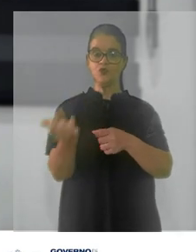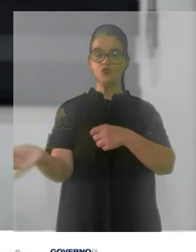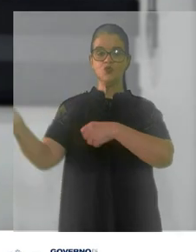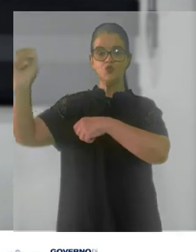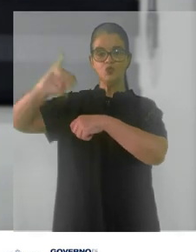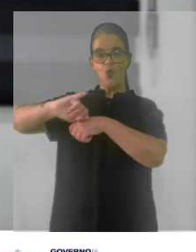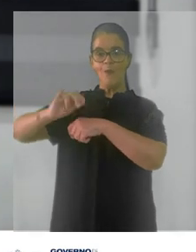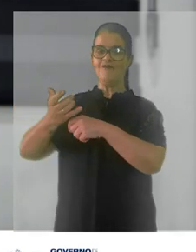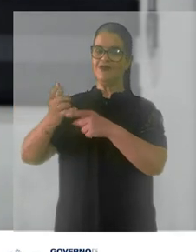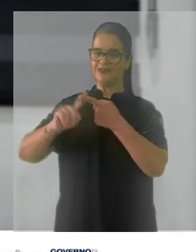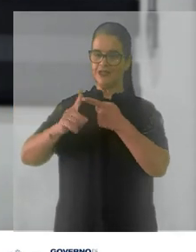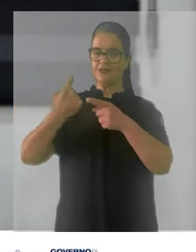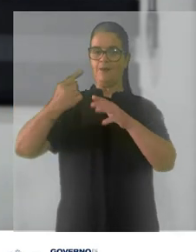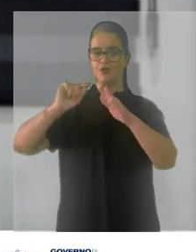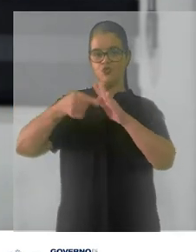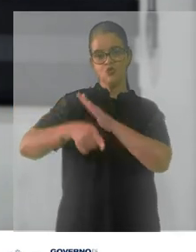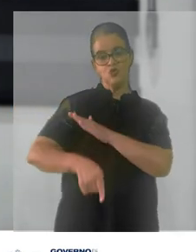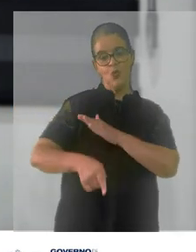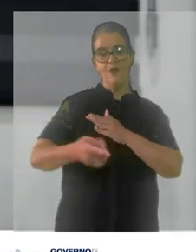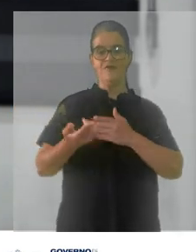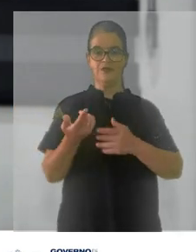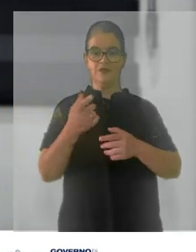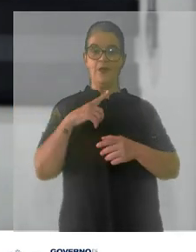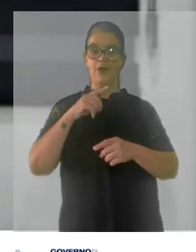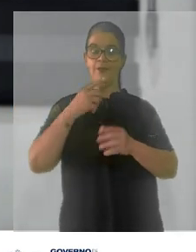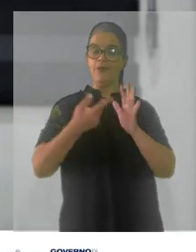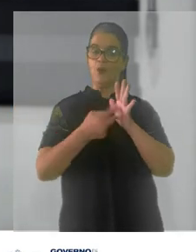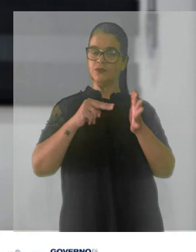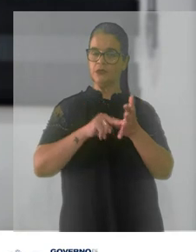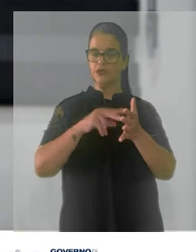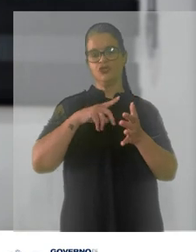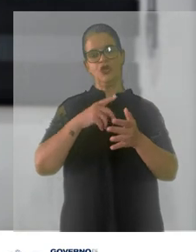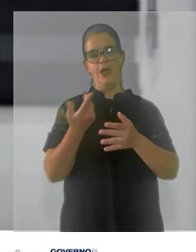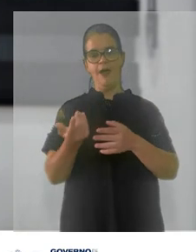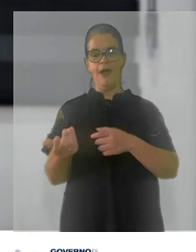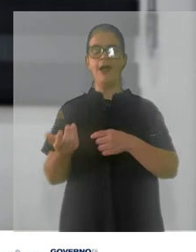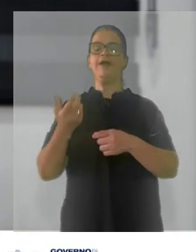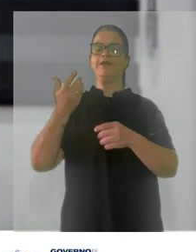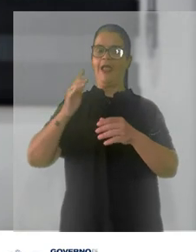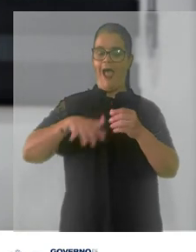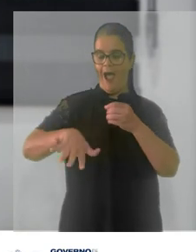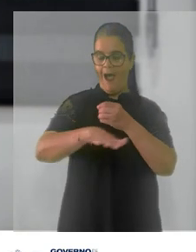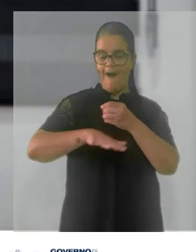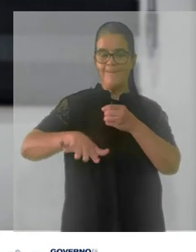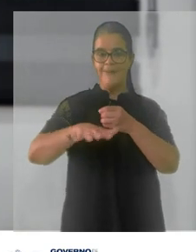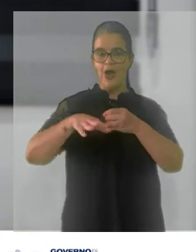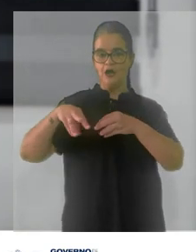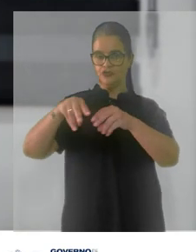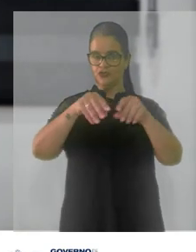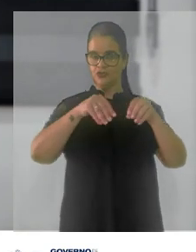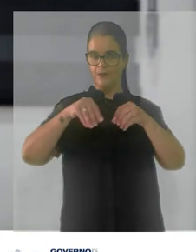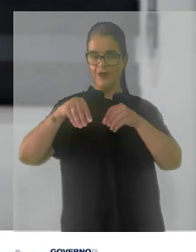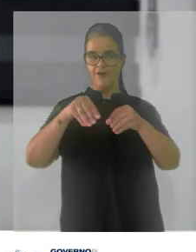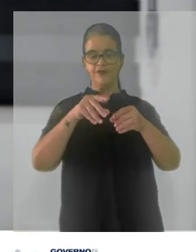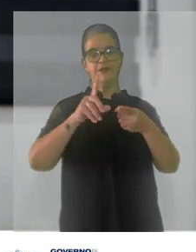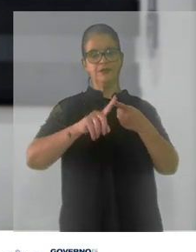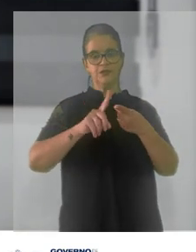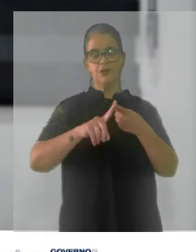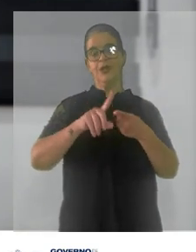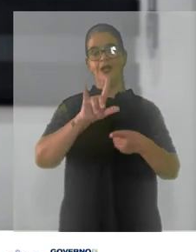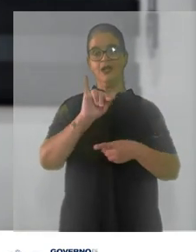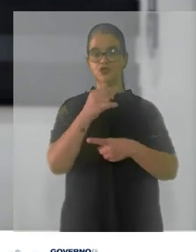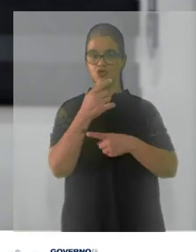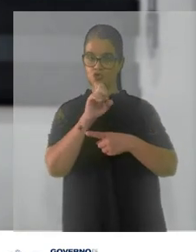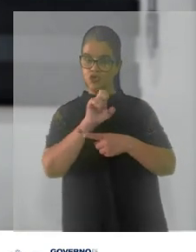e subsuperficiais, ou seja, aqueles que estão abaixo da superfície terrestre, lençóis freáticos, por